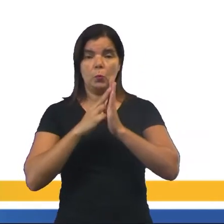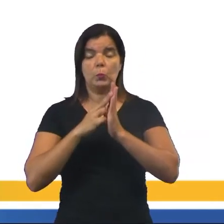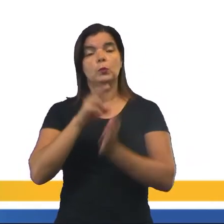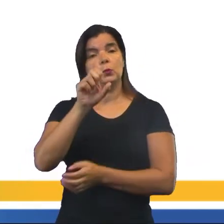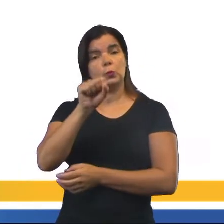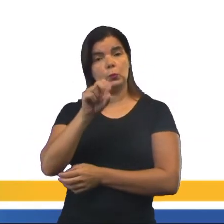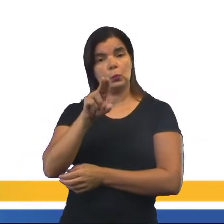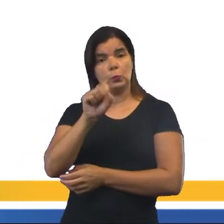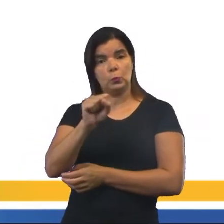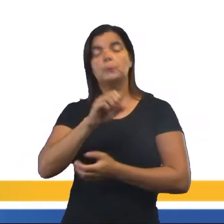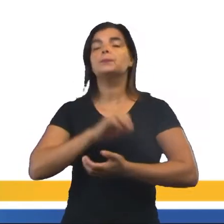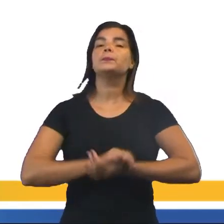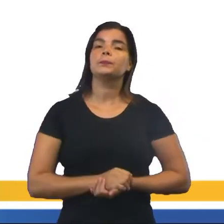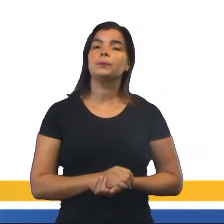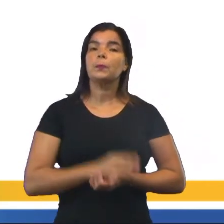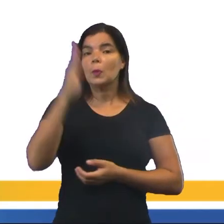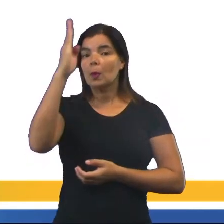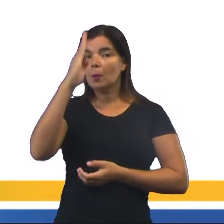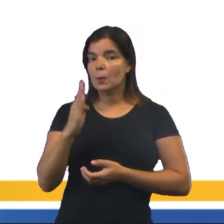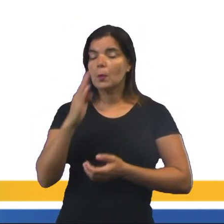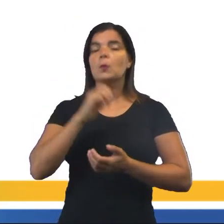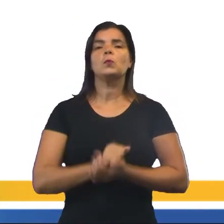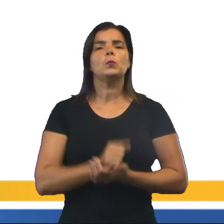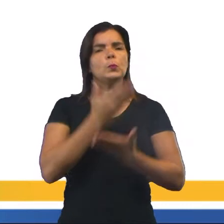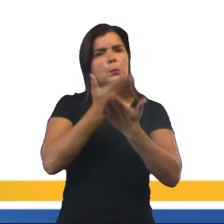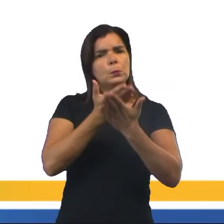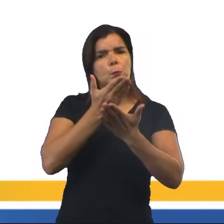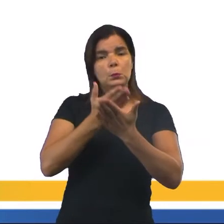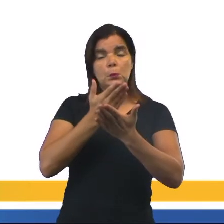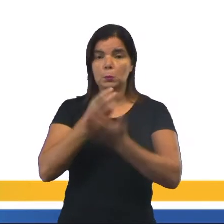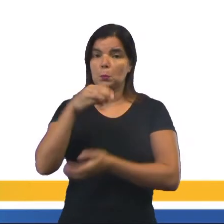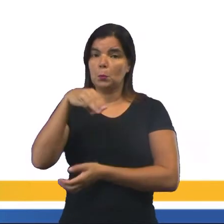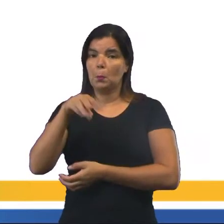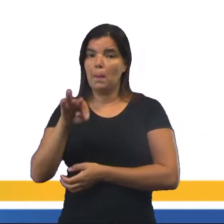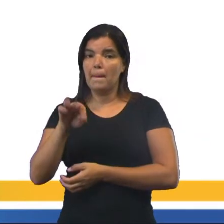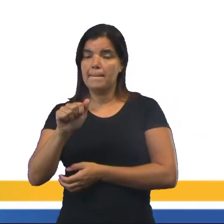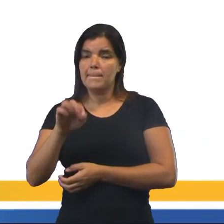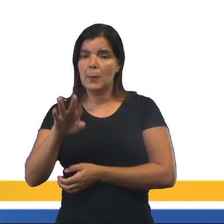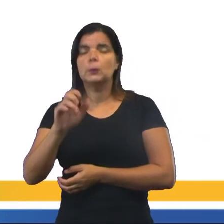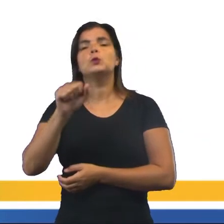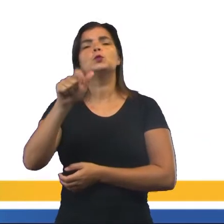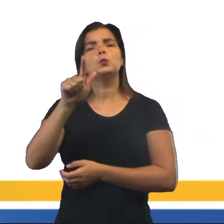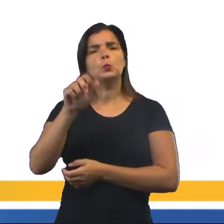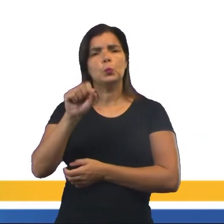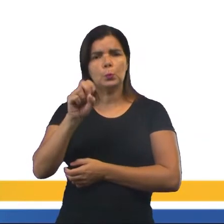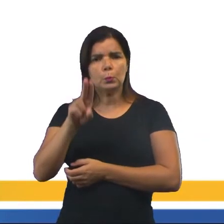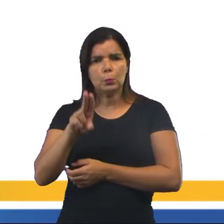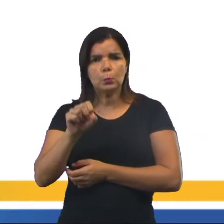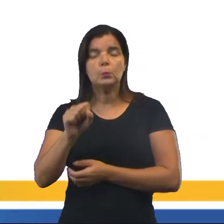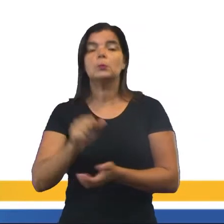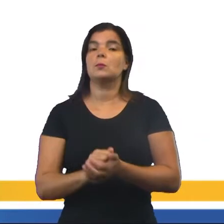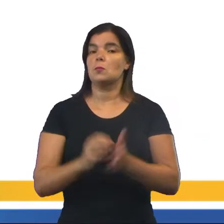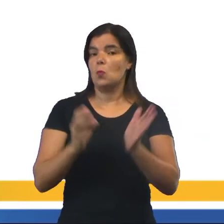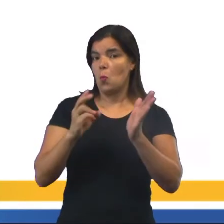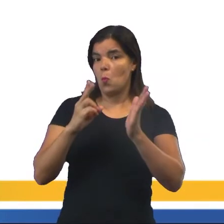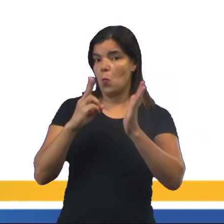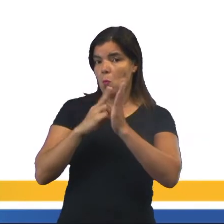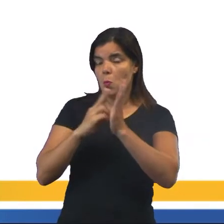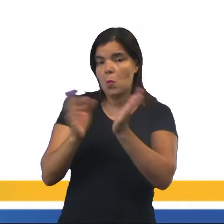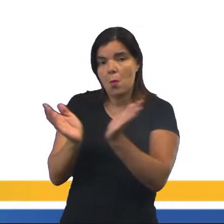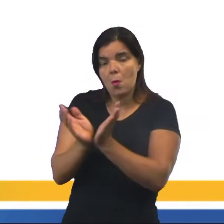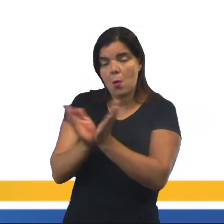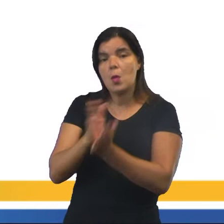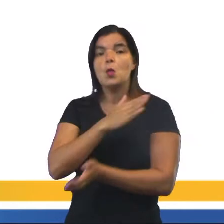saúde público. No Brasil, um estudo no Mato Grosso descreveu a correlação entre etnia e